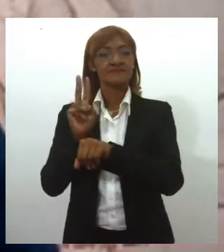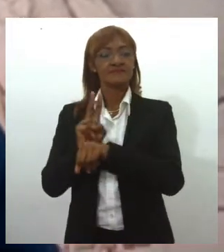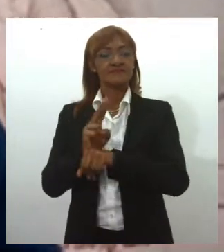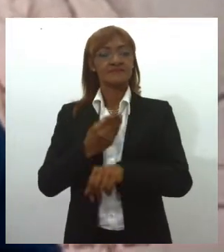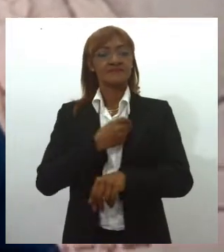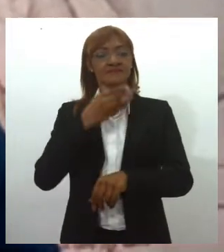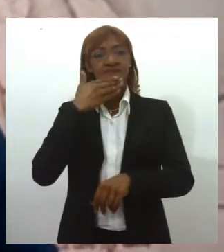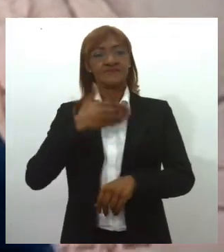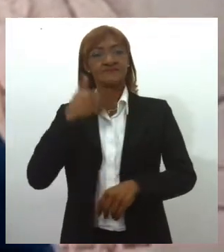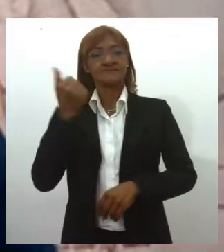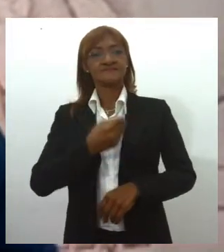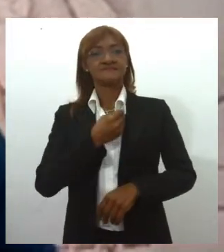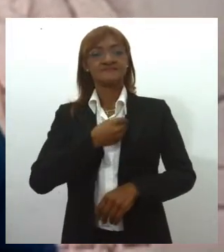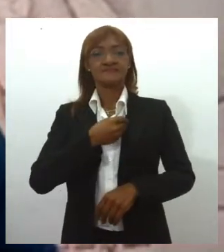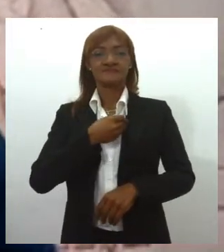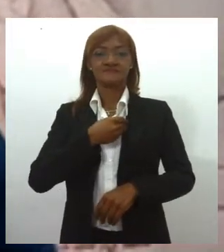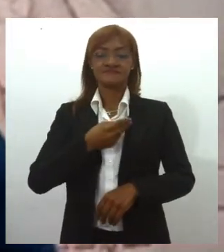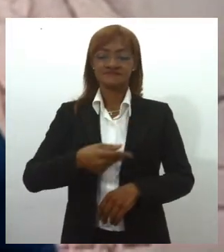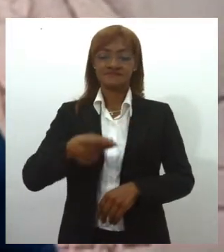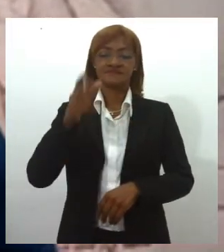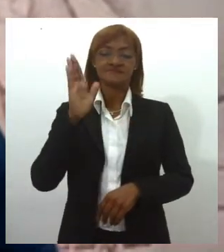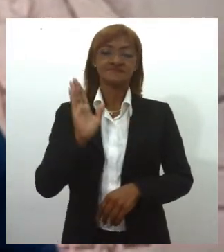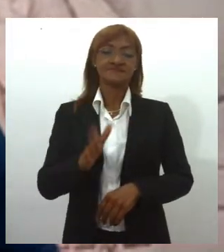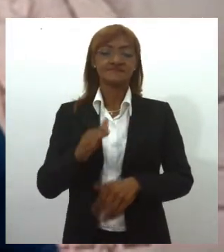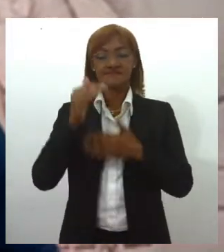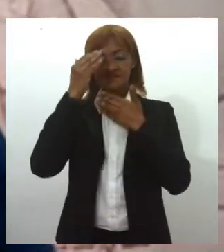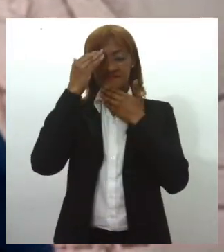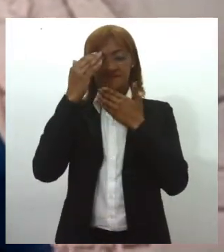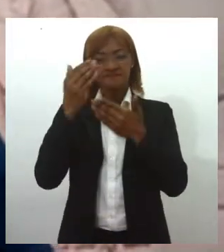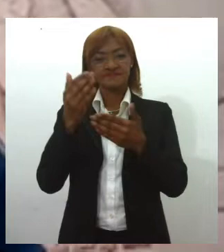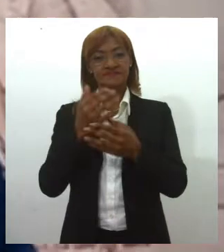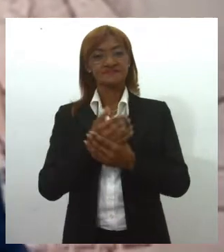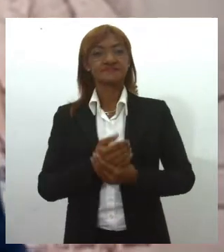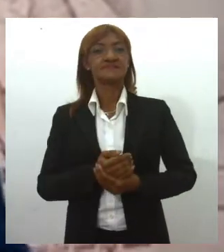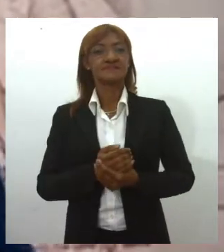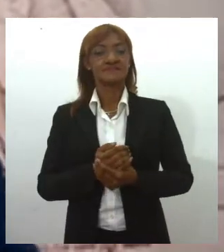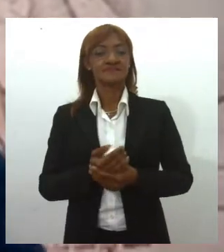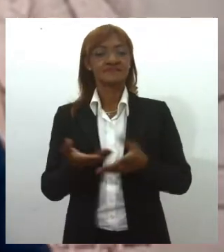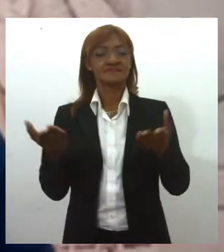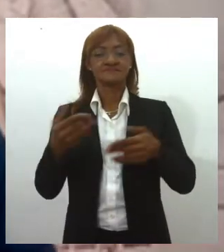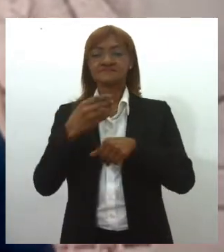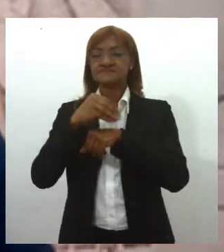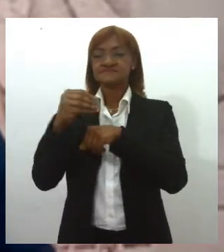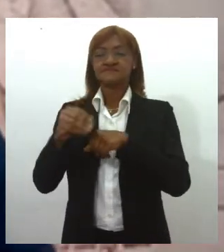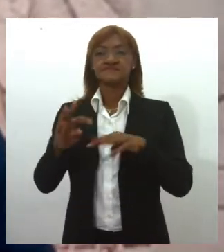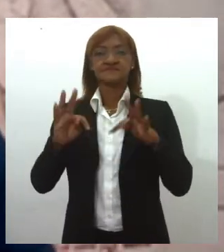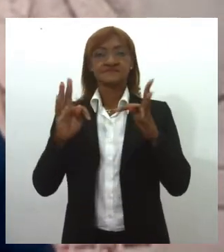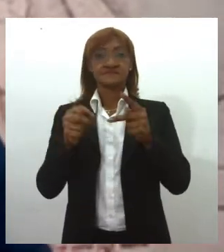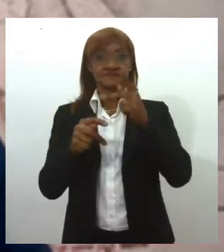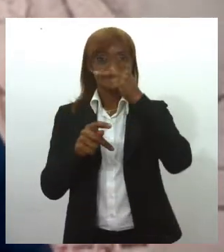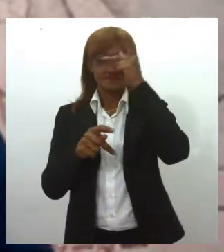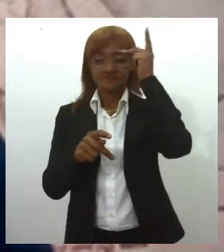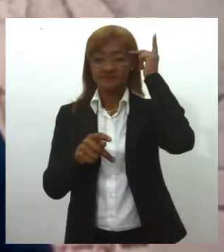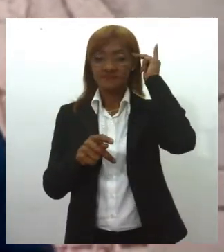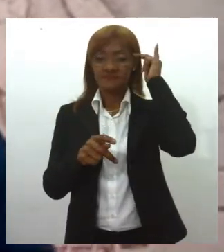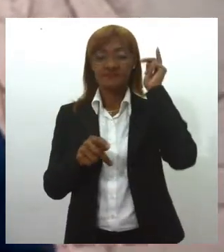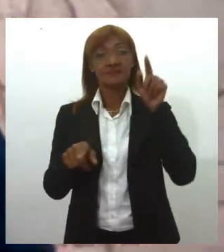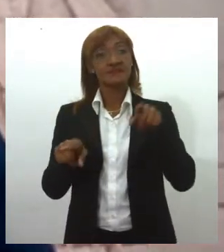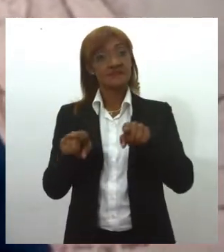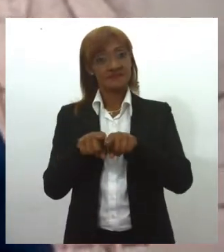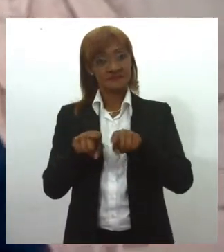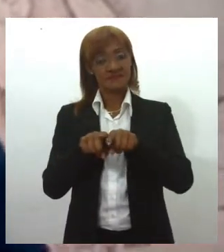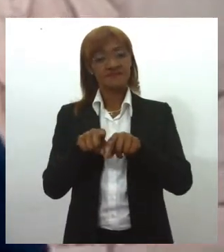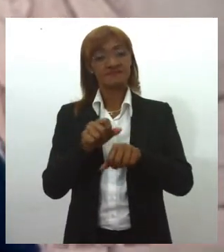melhor. Isso a gente agradece muito, essa oportunidade de passar essa mensagem para as pessoas. E queria